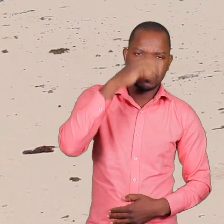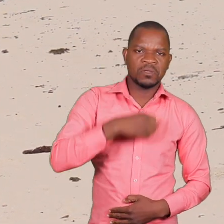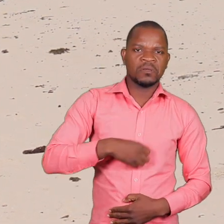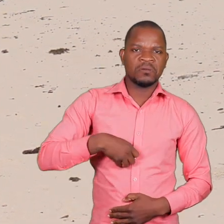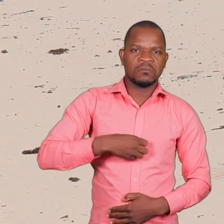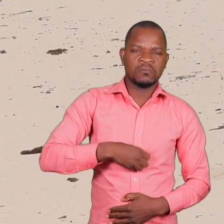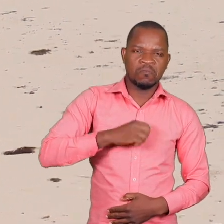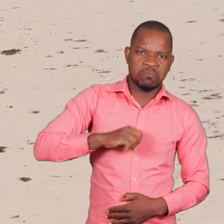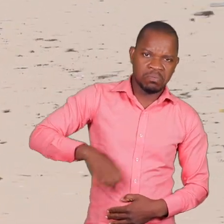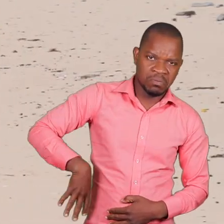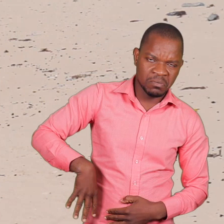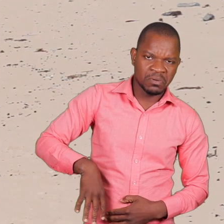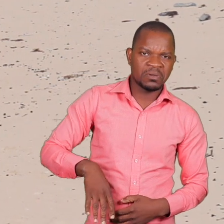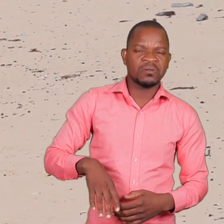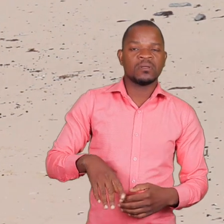para as crianças. Isto